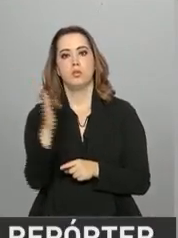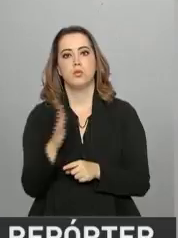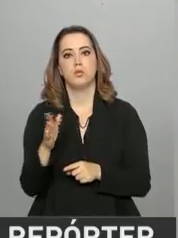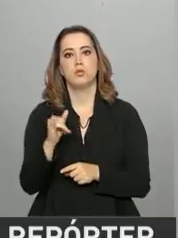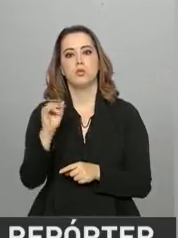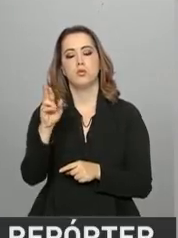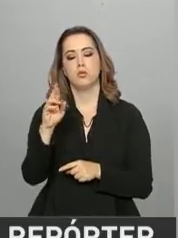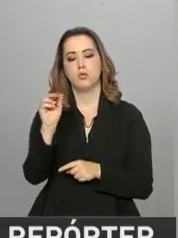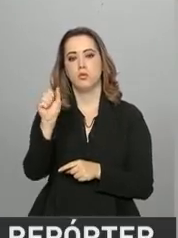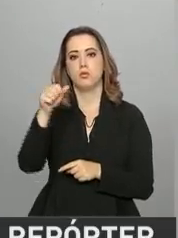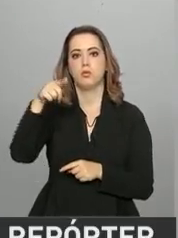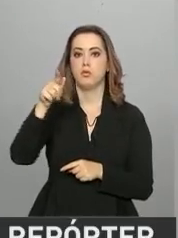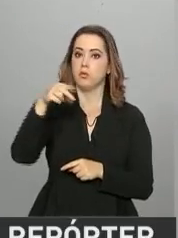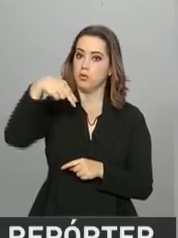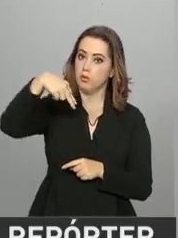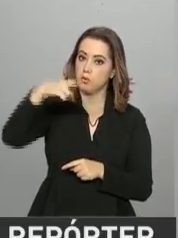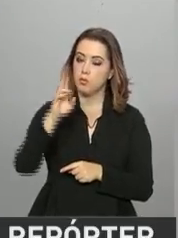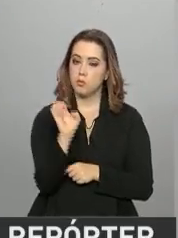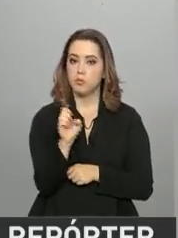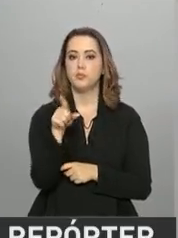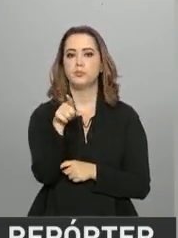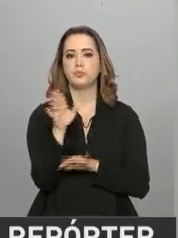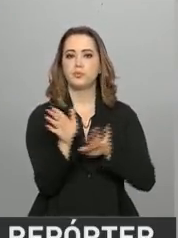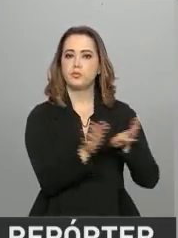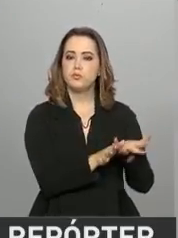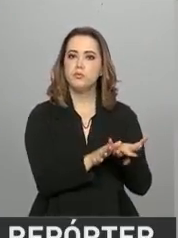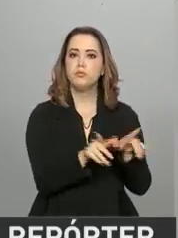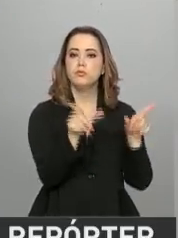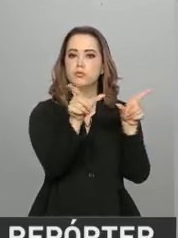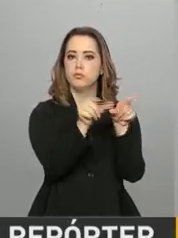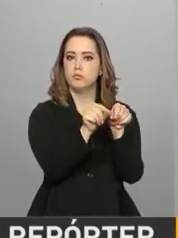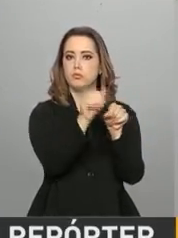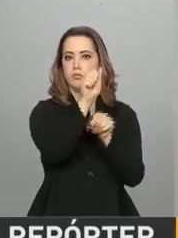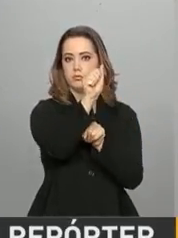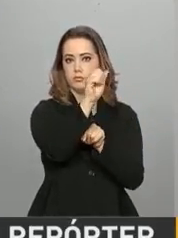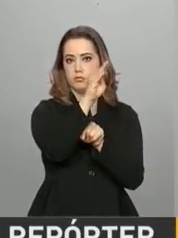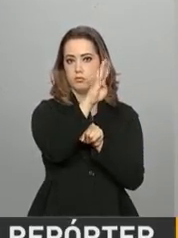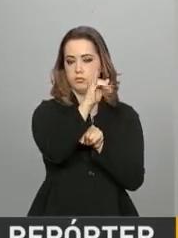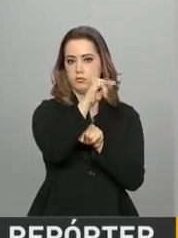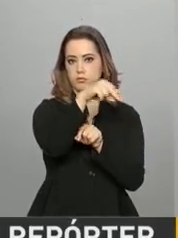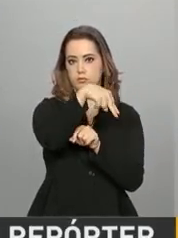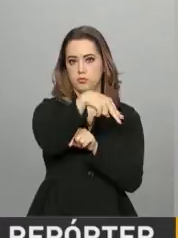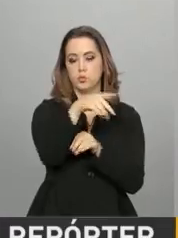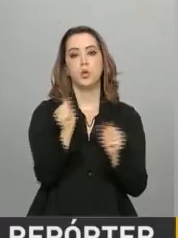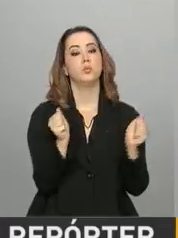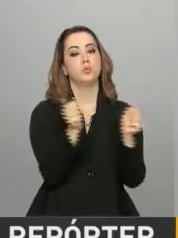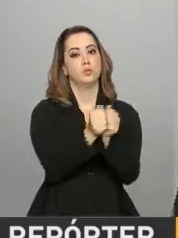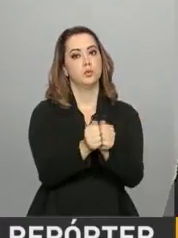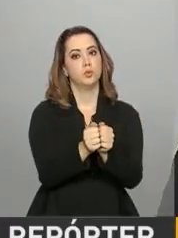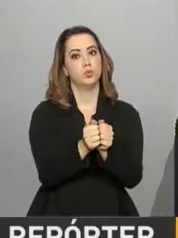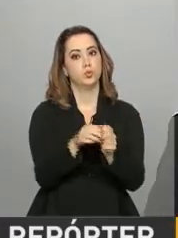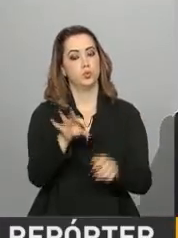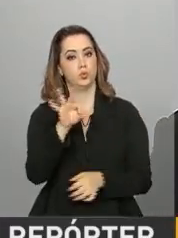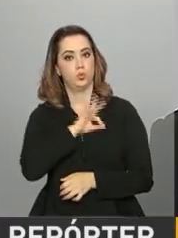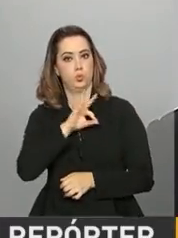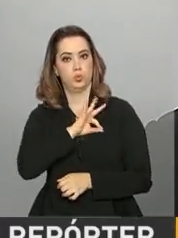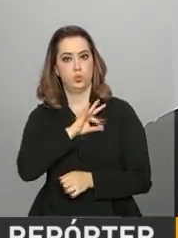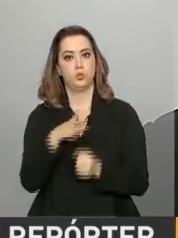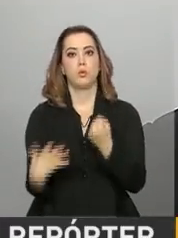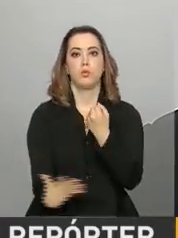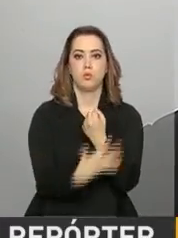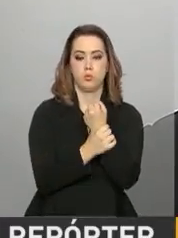muito de forma muito integrada com a Secretaria de Segurança Pública aqui no DF e também nos outros estados então